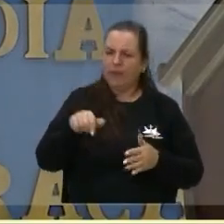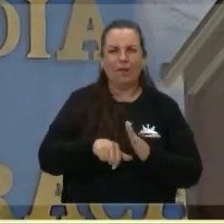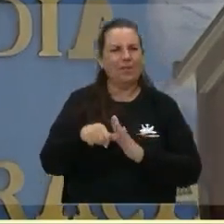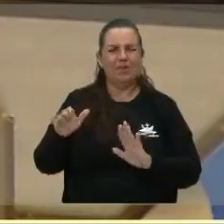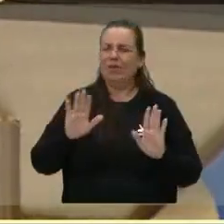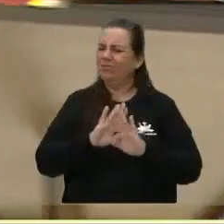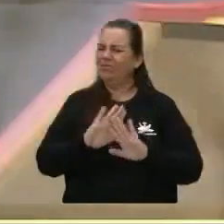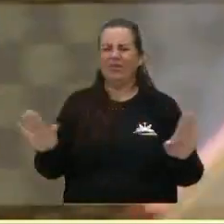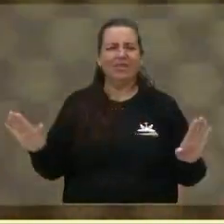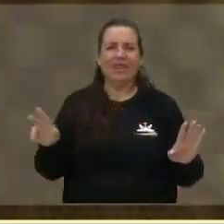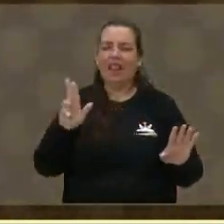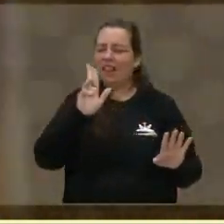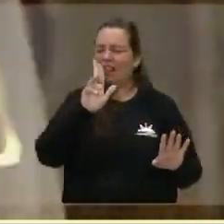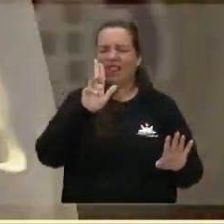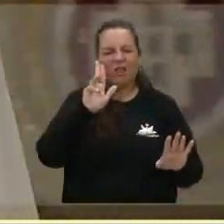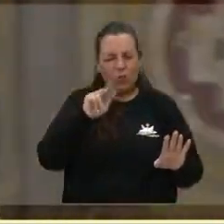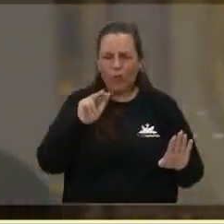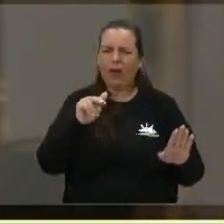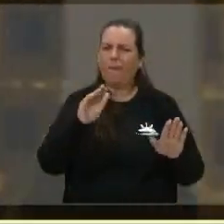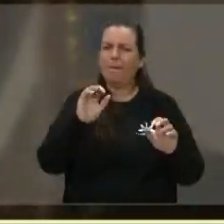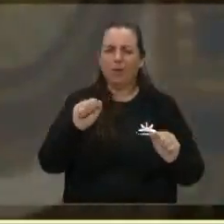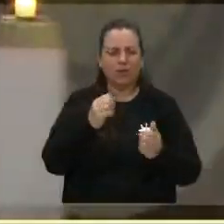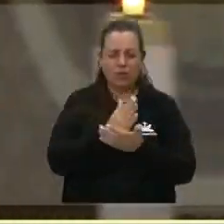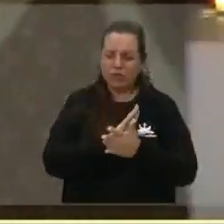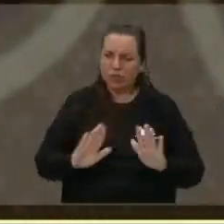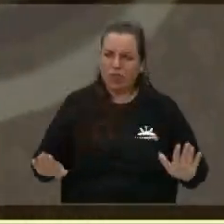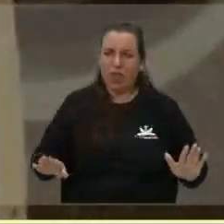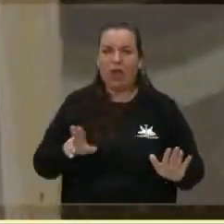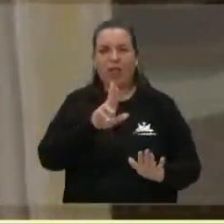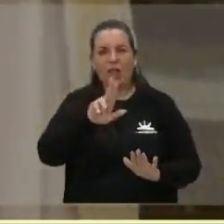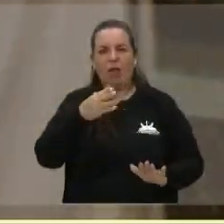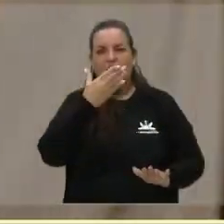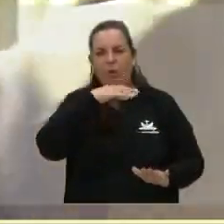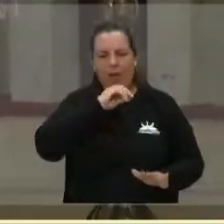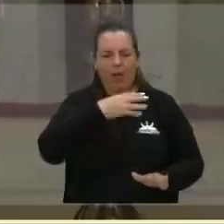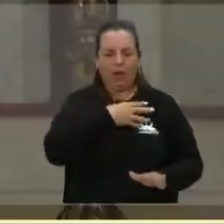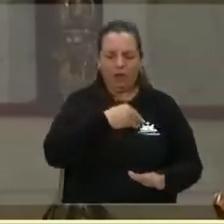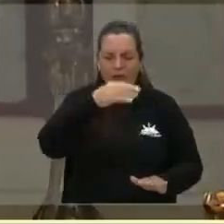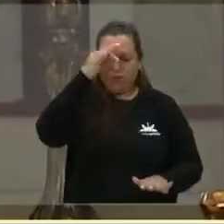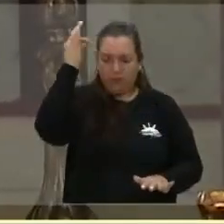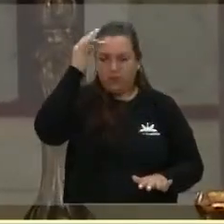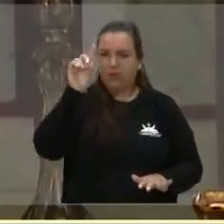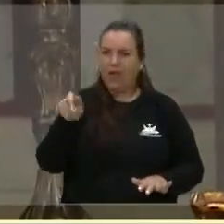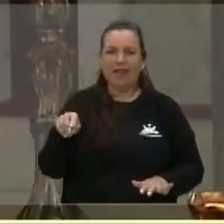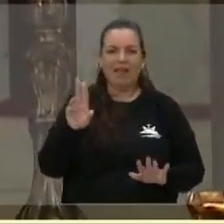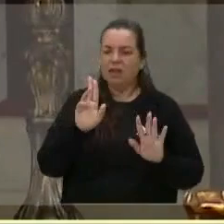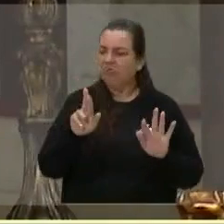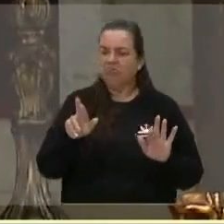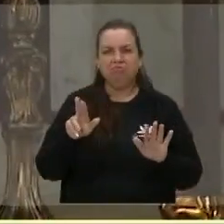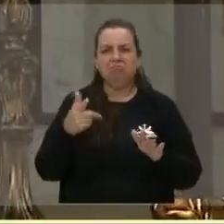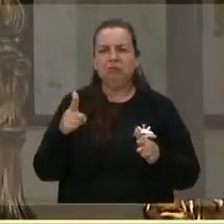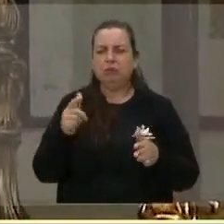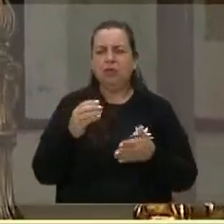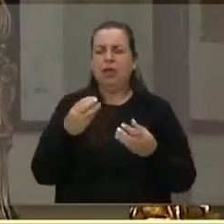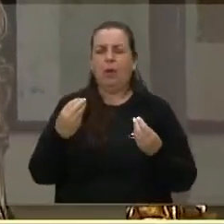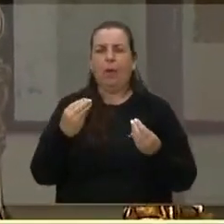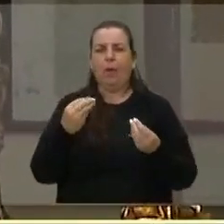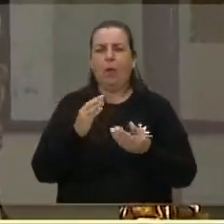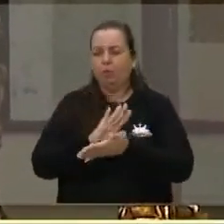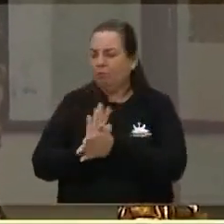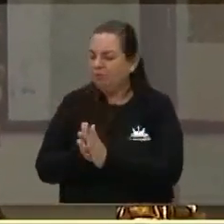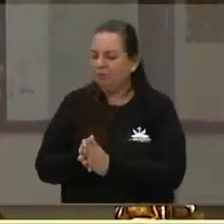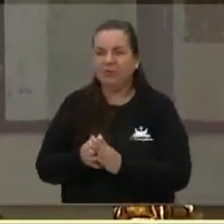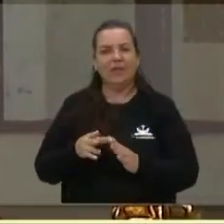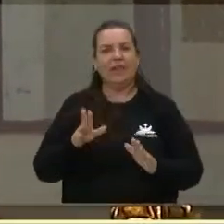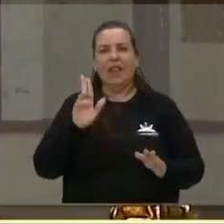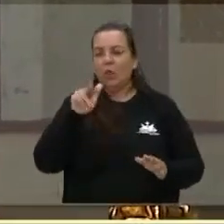O batismo da água, batizado em nome do Pai, do Filho e do Espírito Santo, é indelével, intransferível, jamais